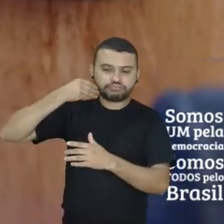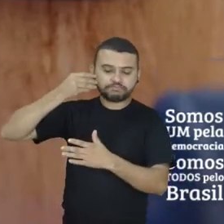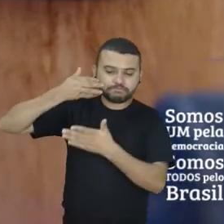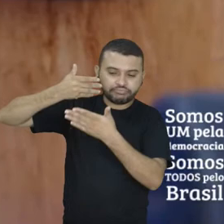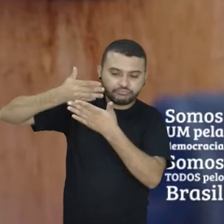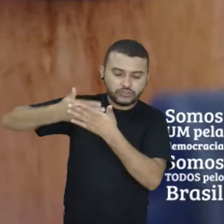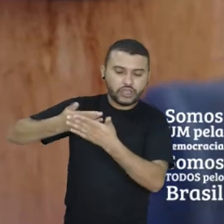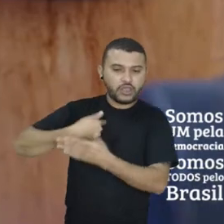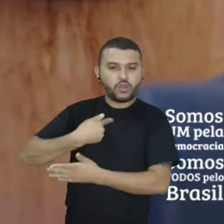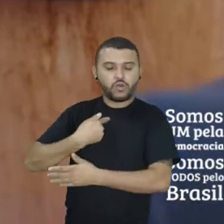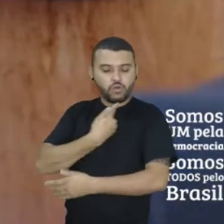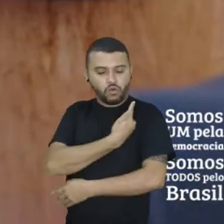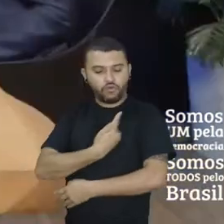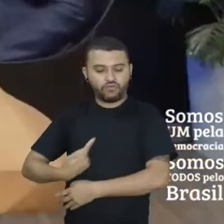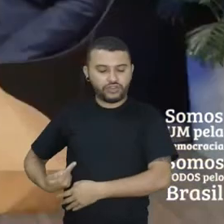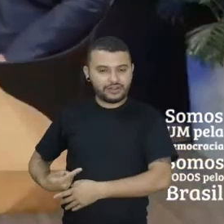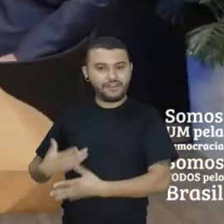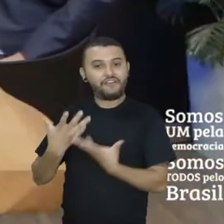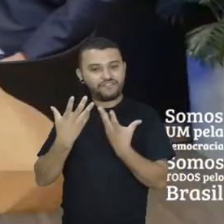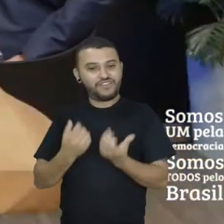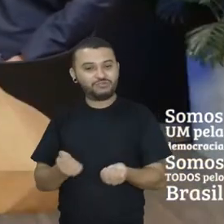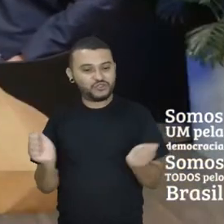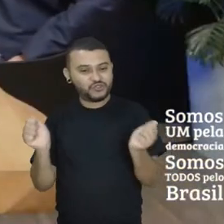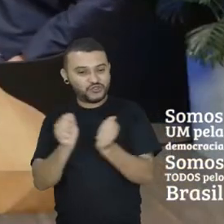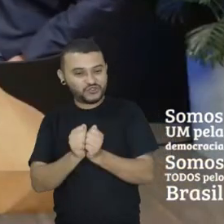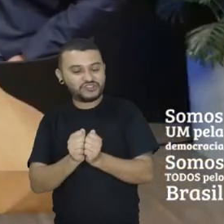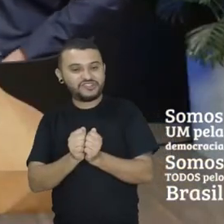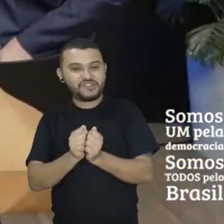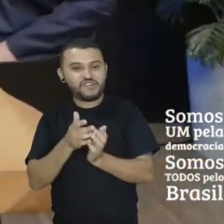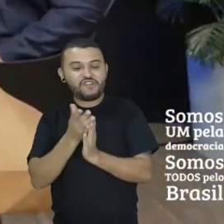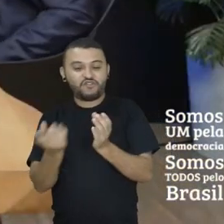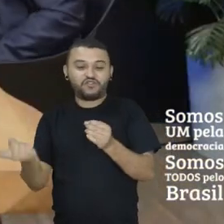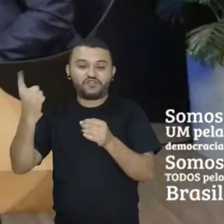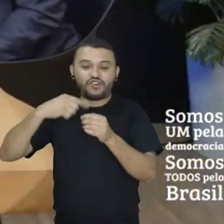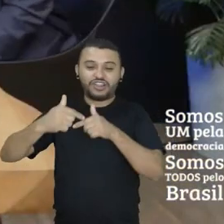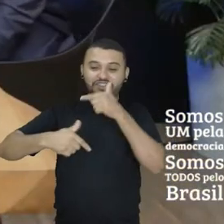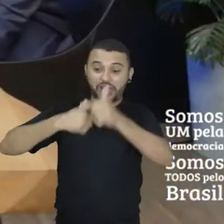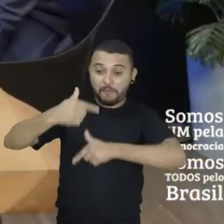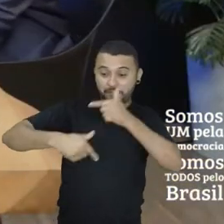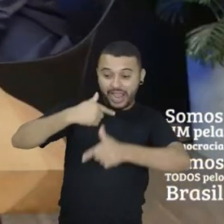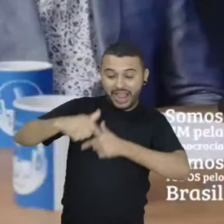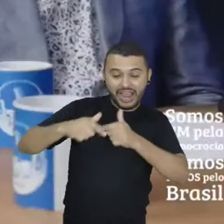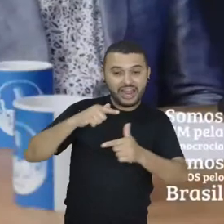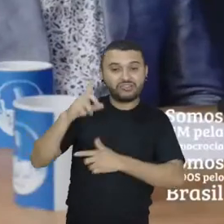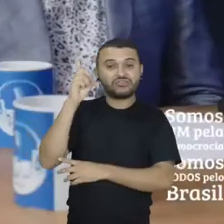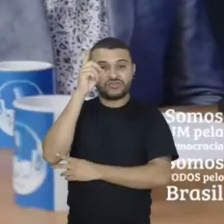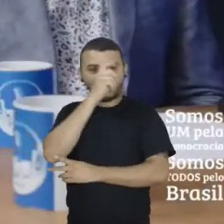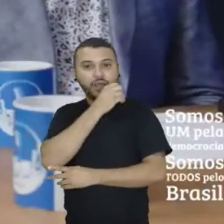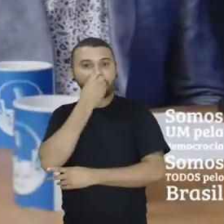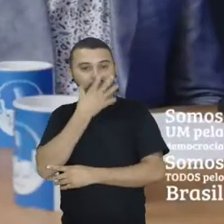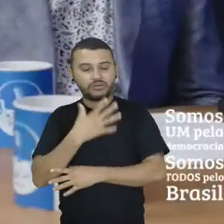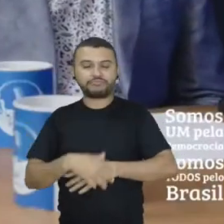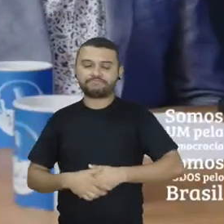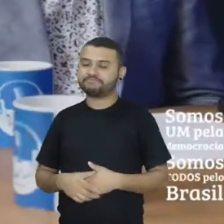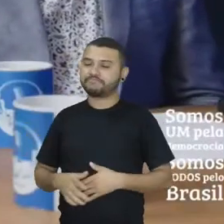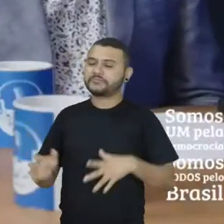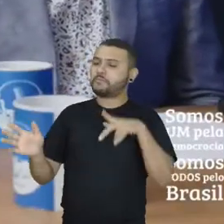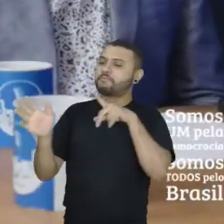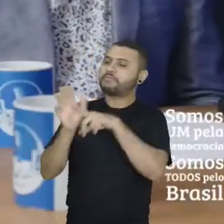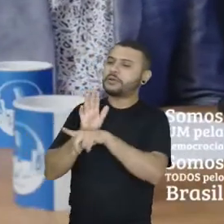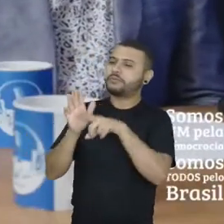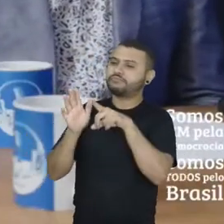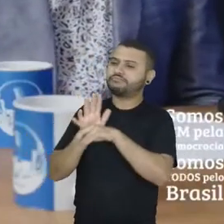governador, vamos ajudar o Brasil, né, a recuperar o emprego, superar as dificuldades. Me conta uma coisa,